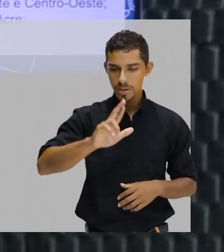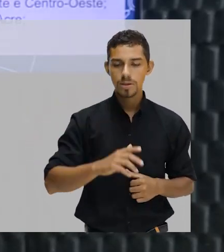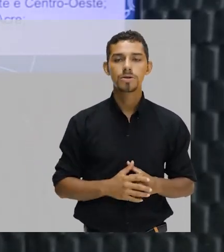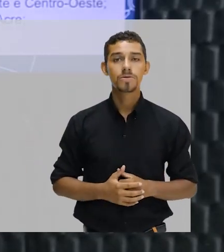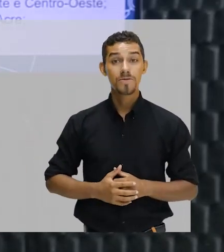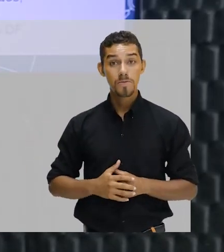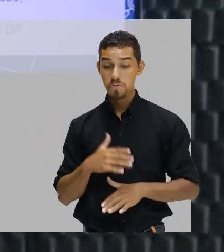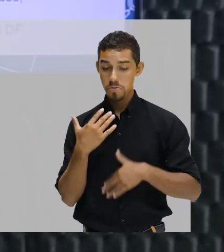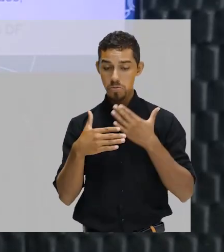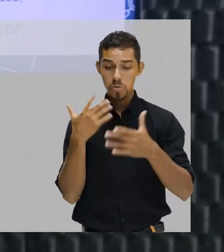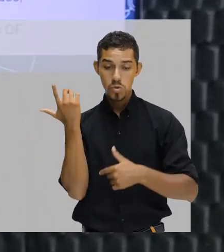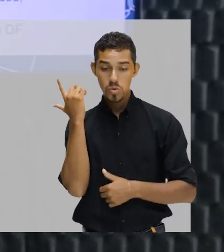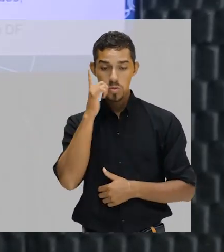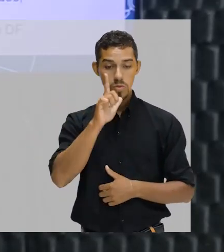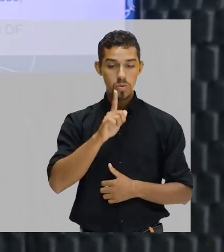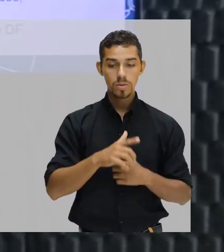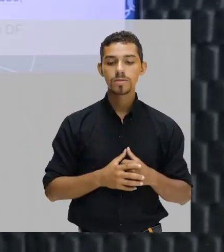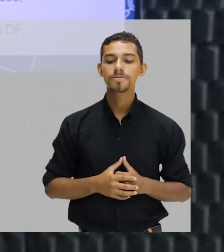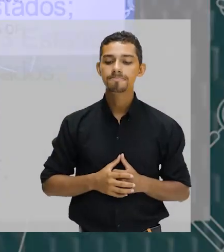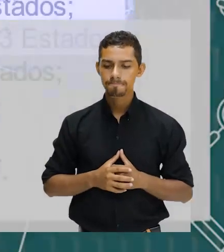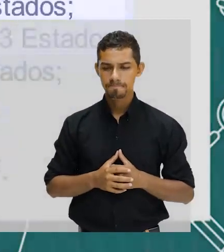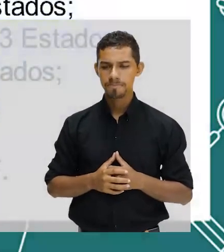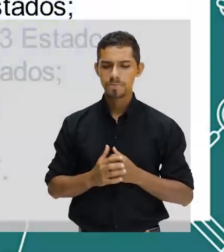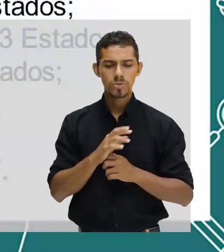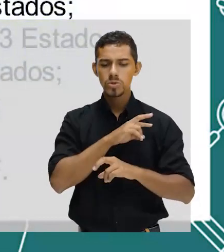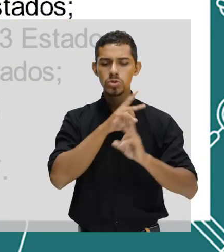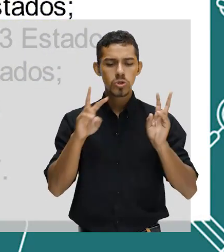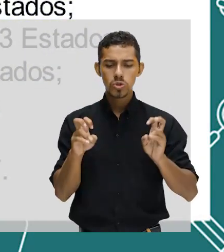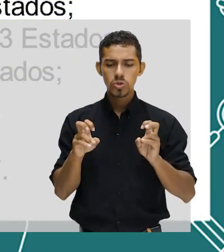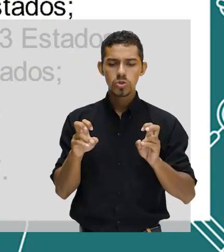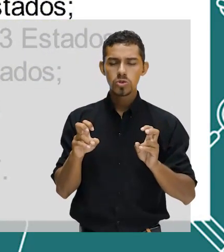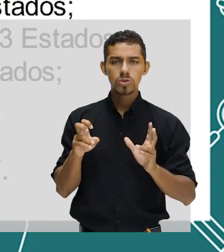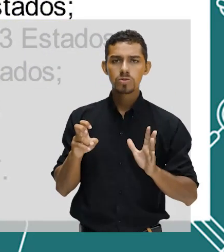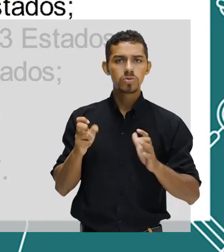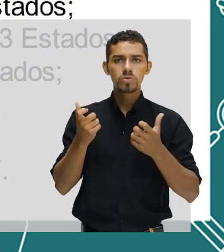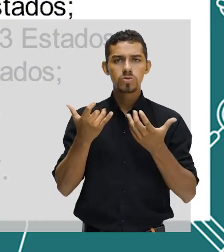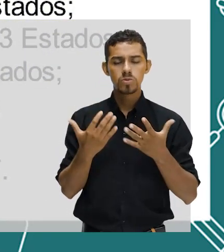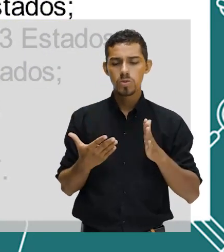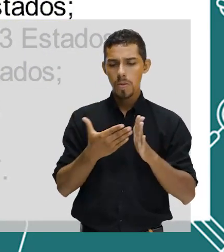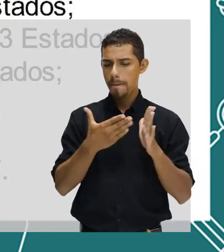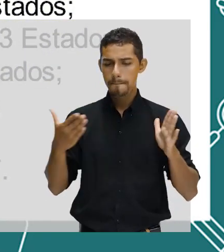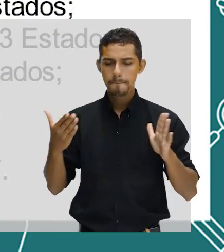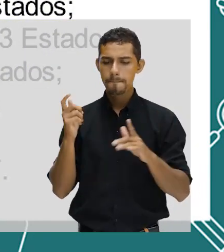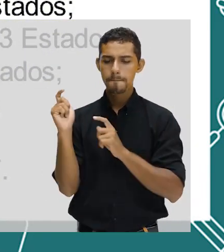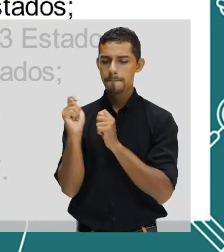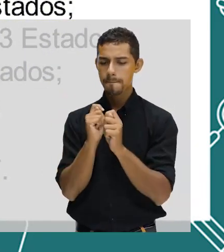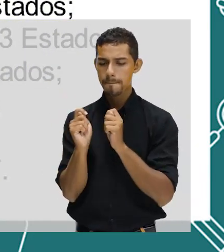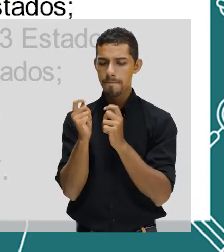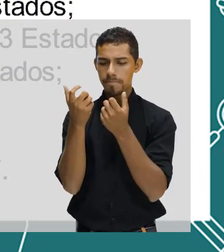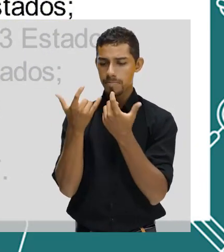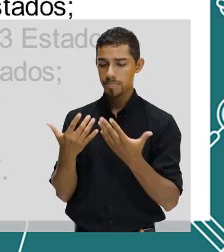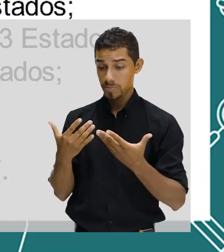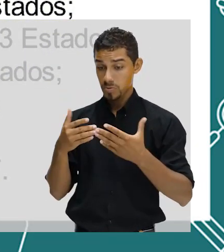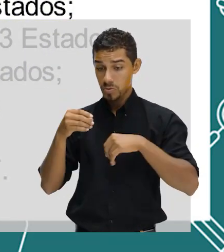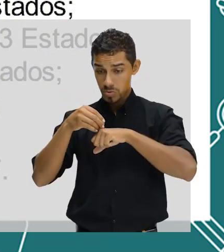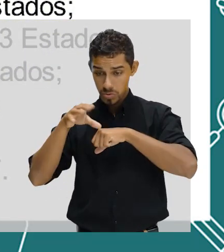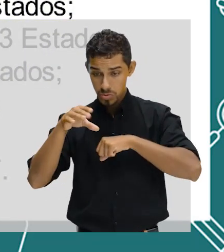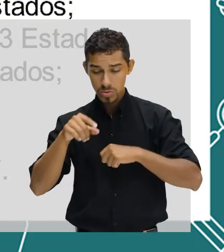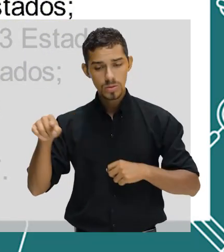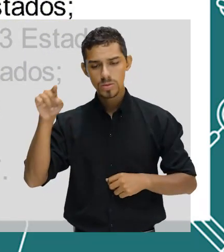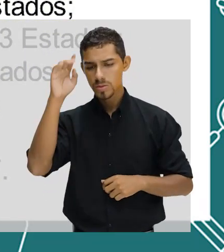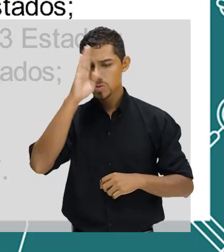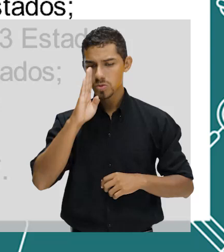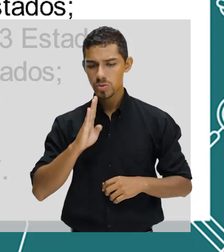e bora evoluir. Em relação à nossa divisão administrativa, já te antecipo, tá? O